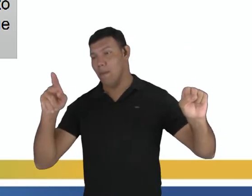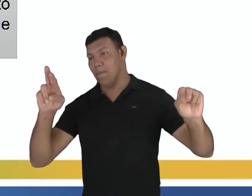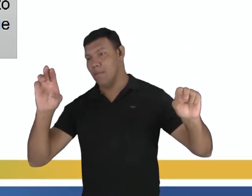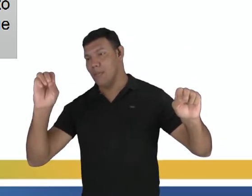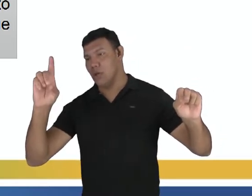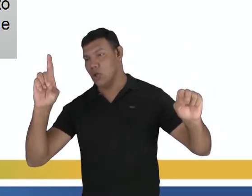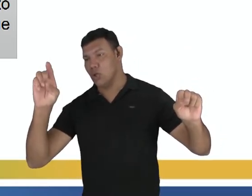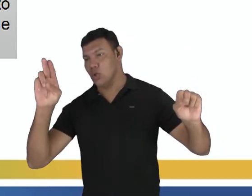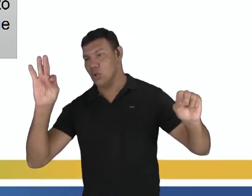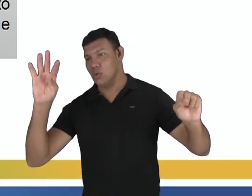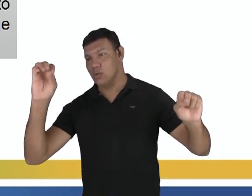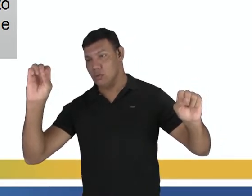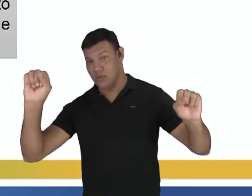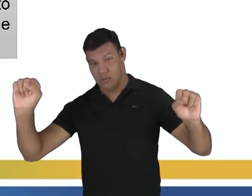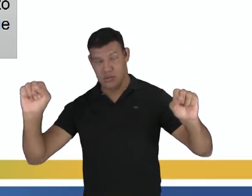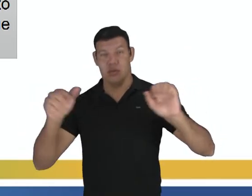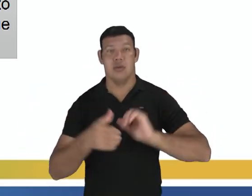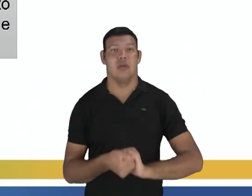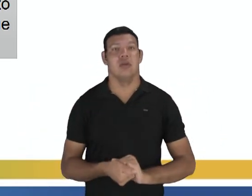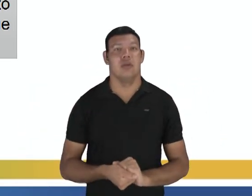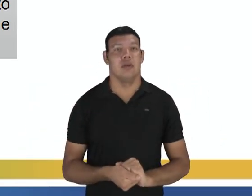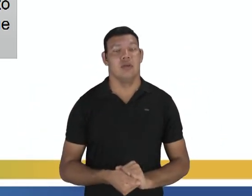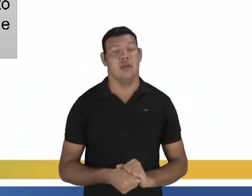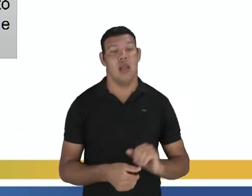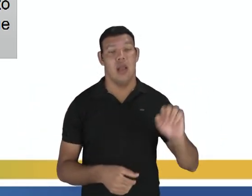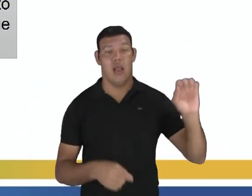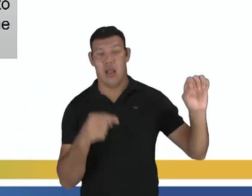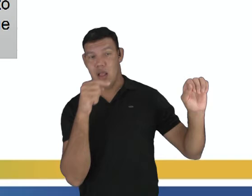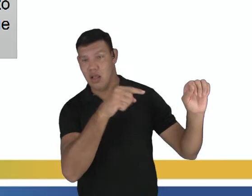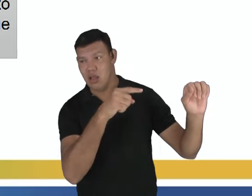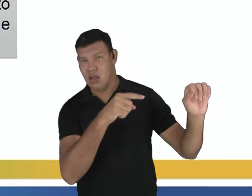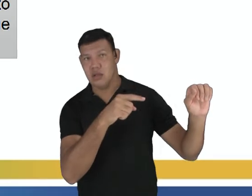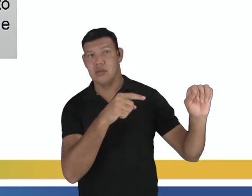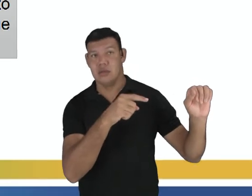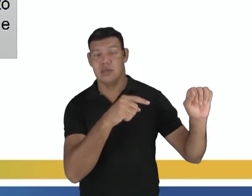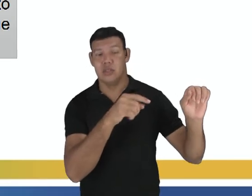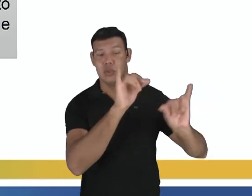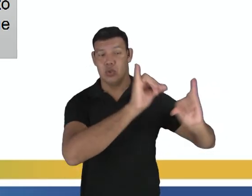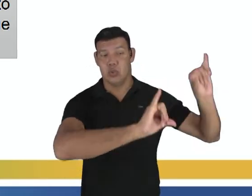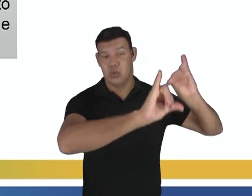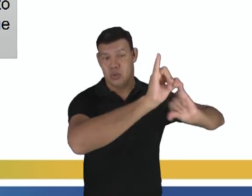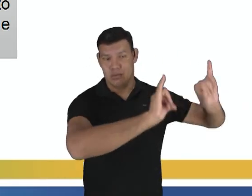química vai nos fornecer quem são os reagentes, as substâncias reagentes,